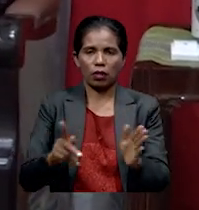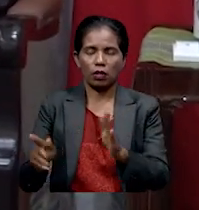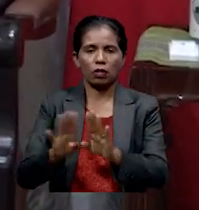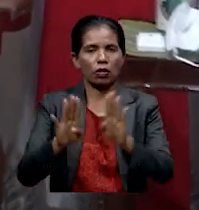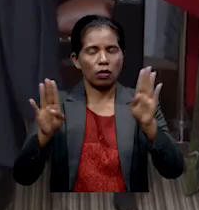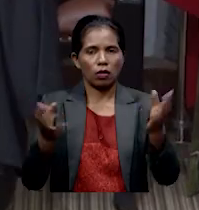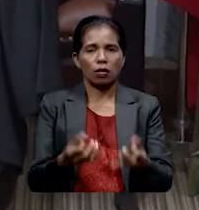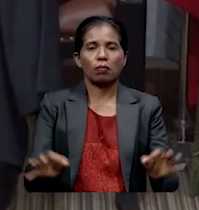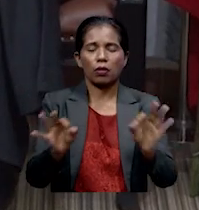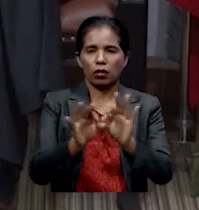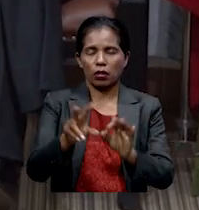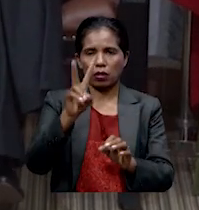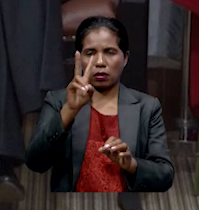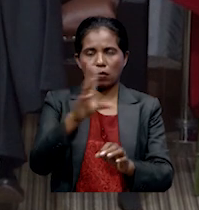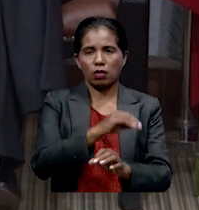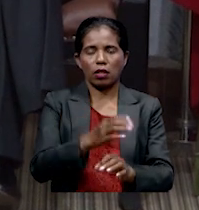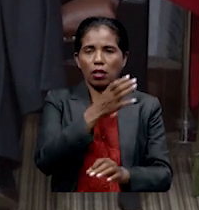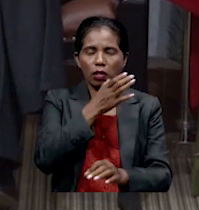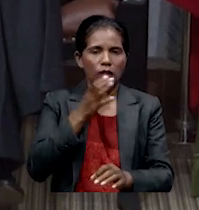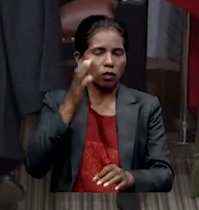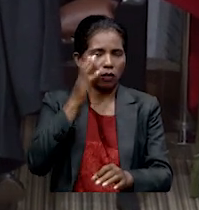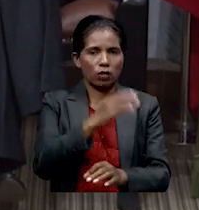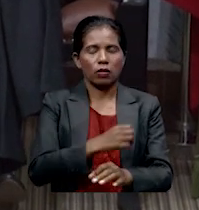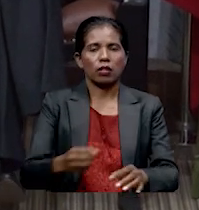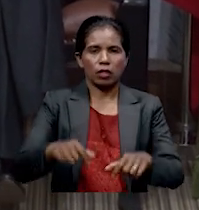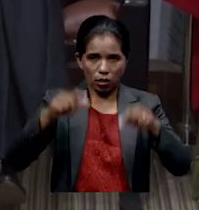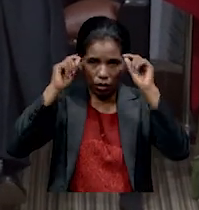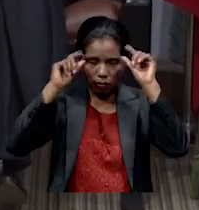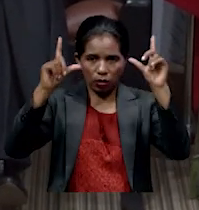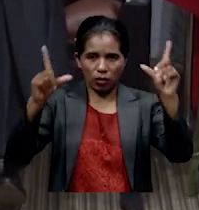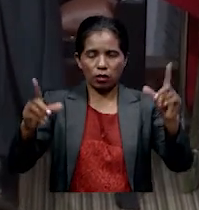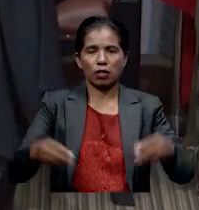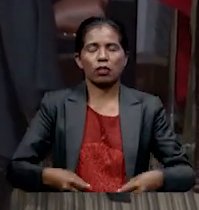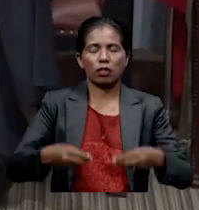setor importante rua e a área de agricultura no industria e Timor-Leste, no se